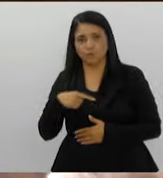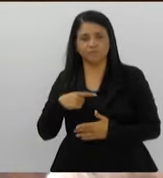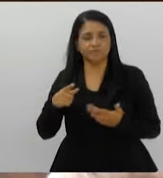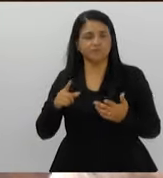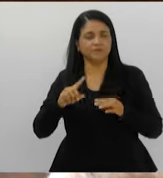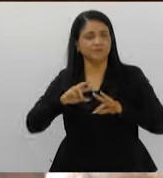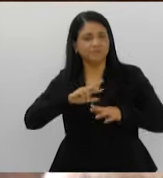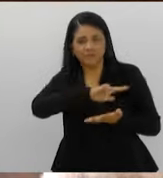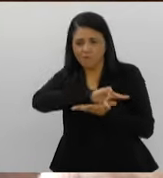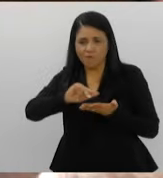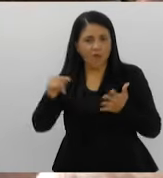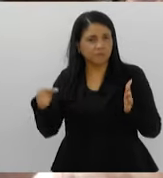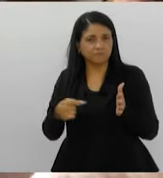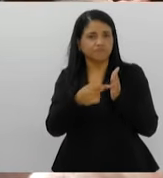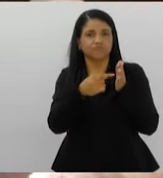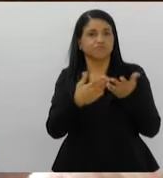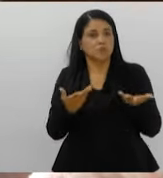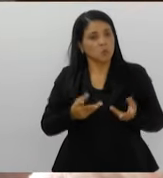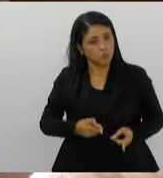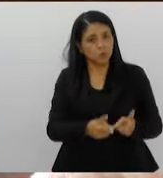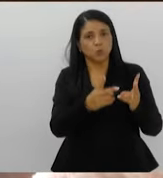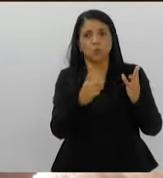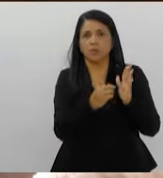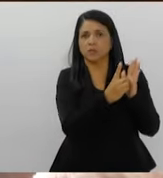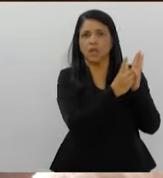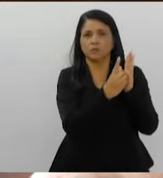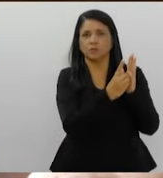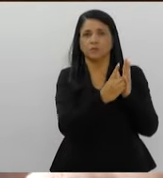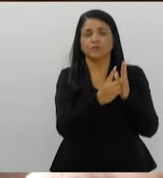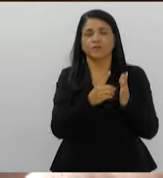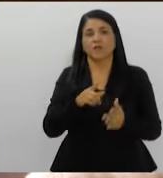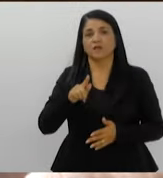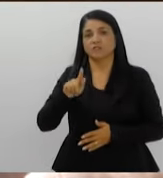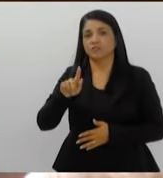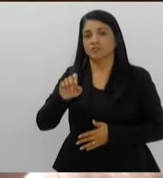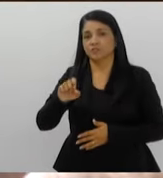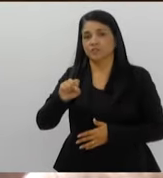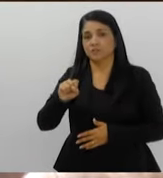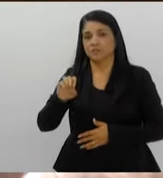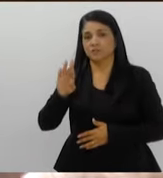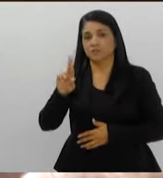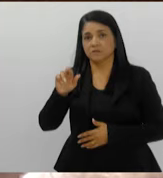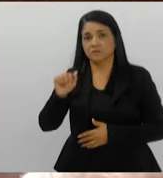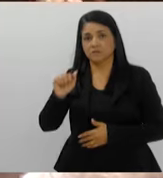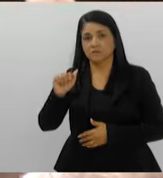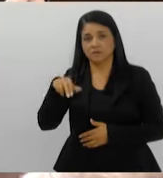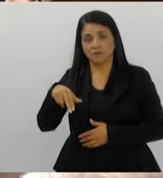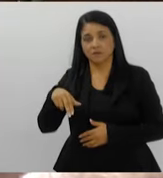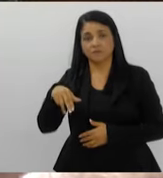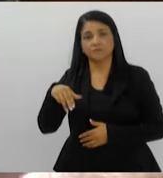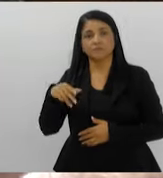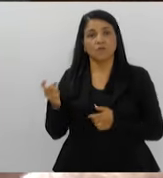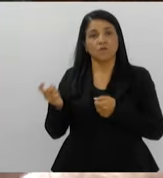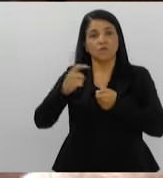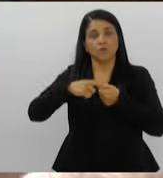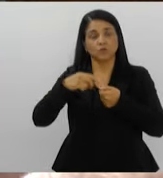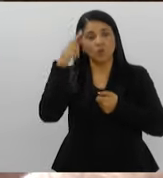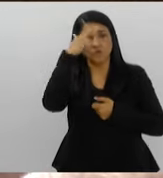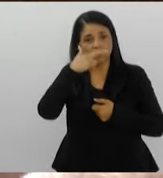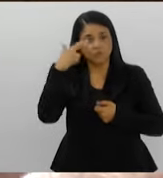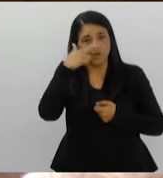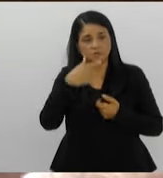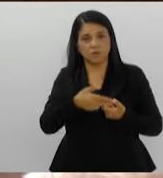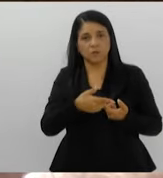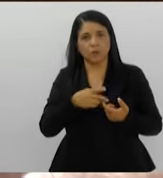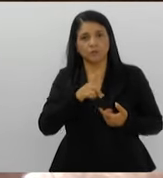o Detro não foi extinto até hoje, e a Getransp não retomou a fiscalização do Detro, que